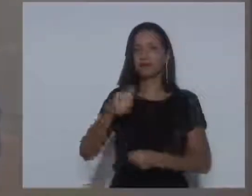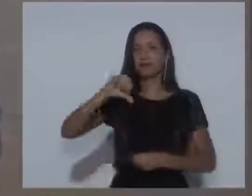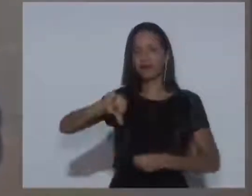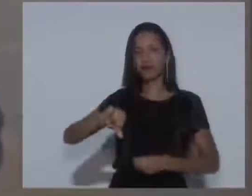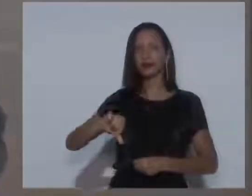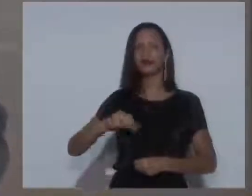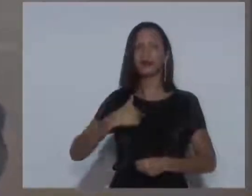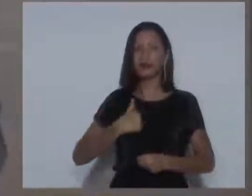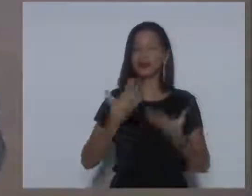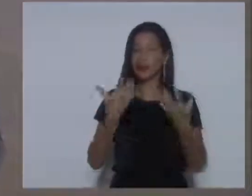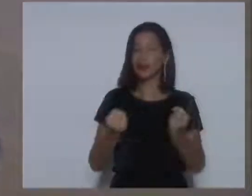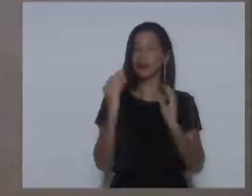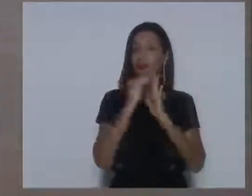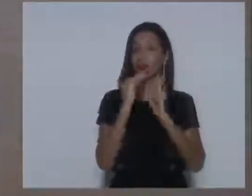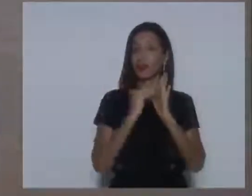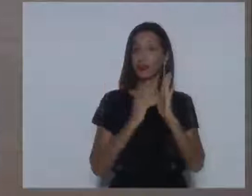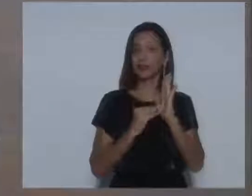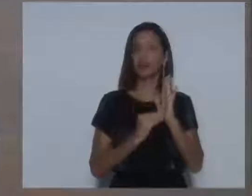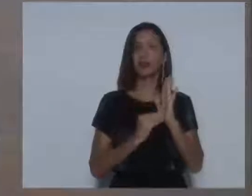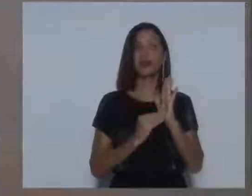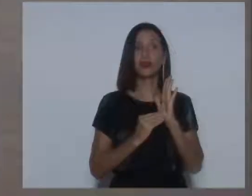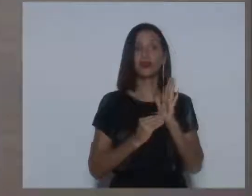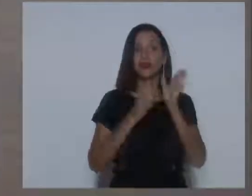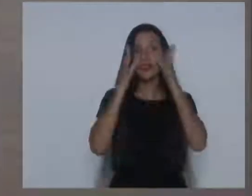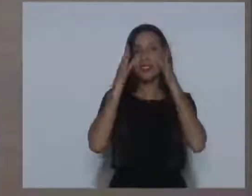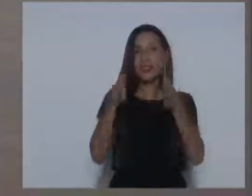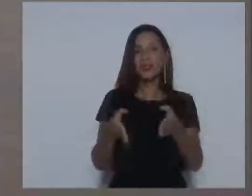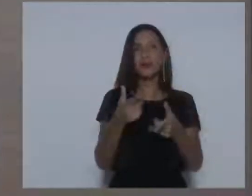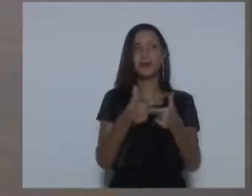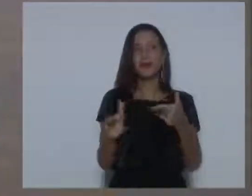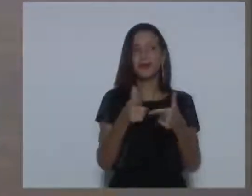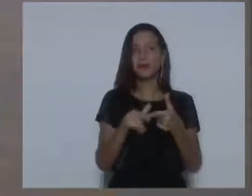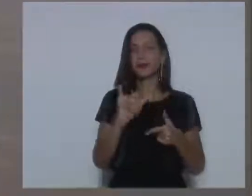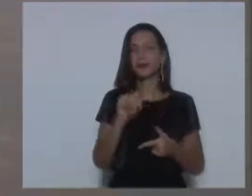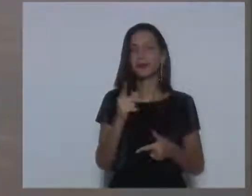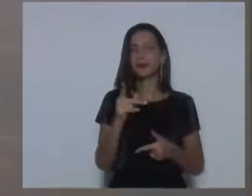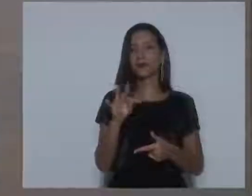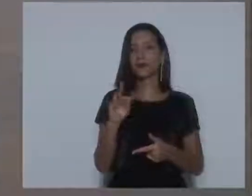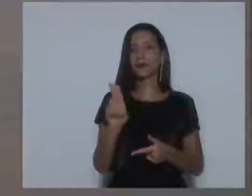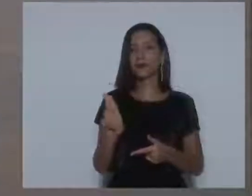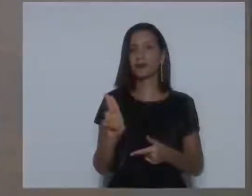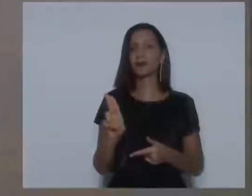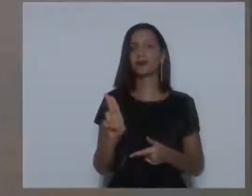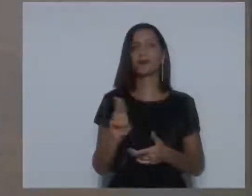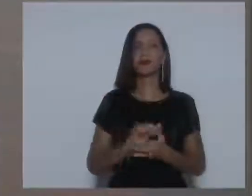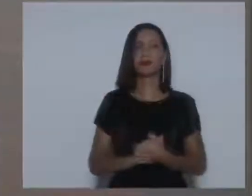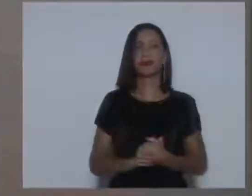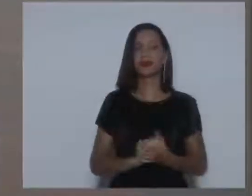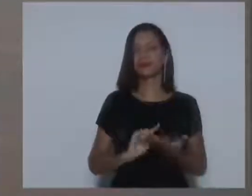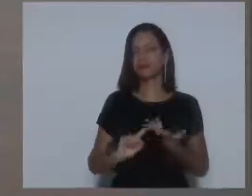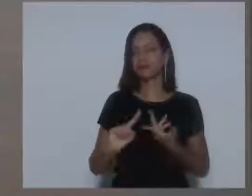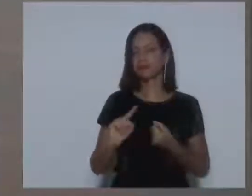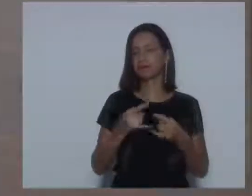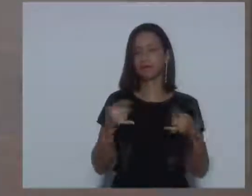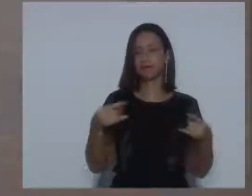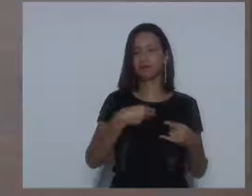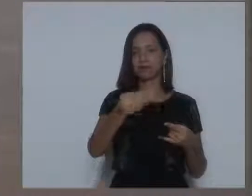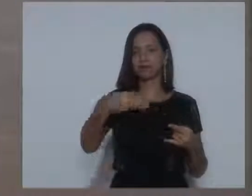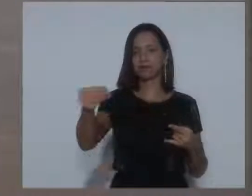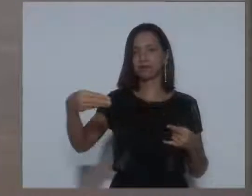quase todas essas pautas. Eu me refiro ao problema do IPTU, né, que teve aí vários carnês